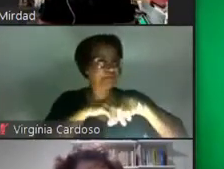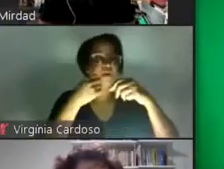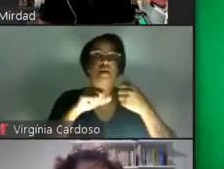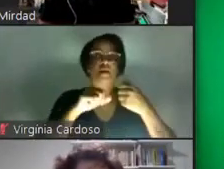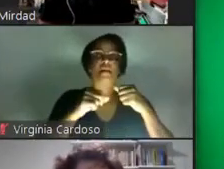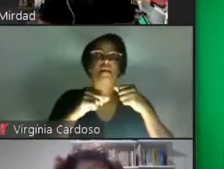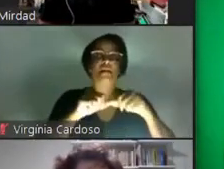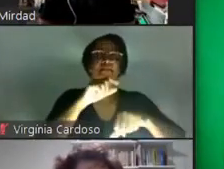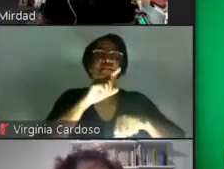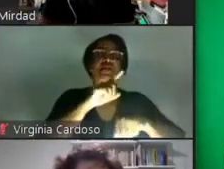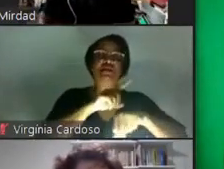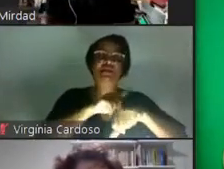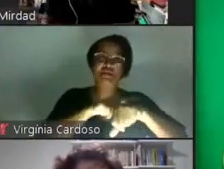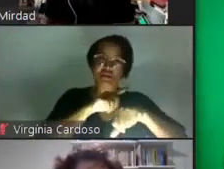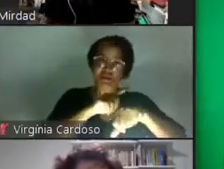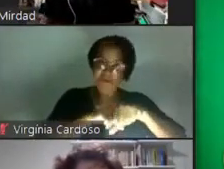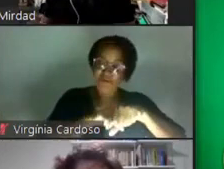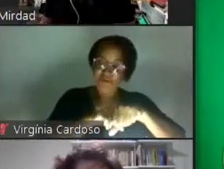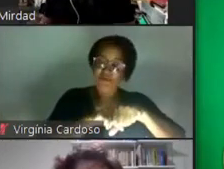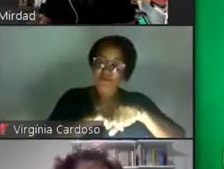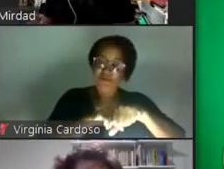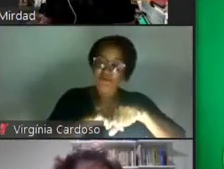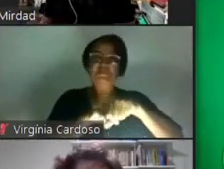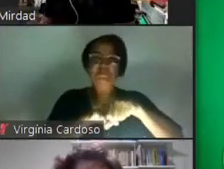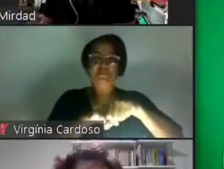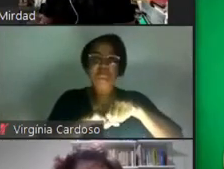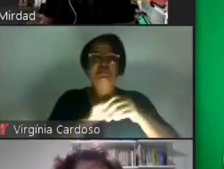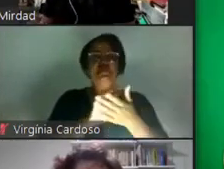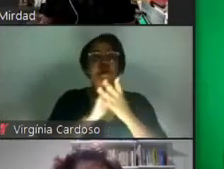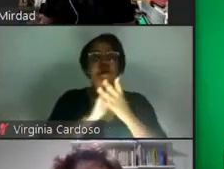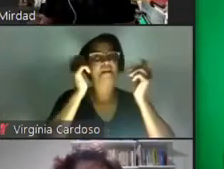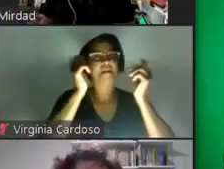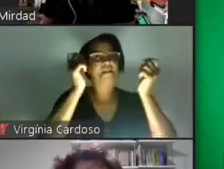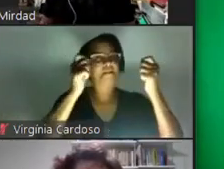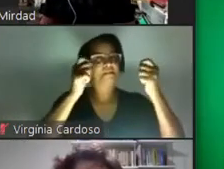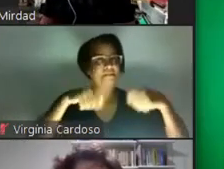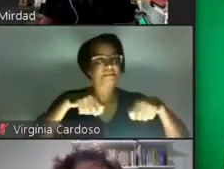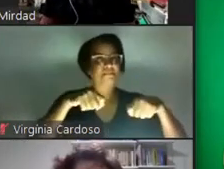um tempo para ser capaz de